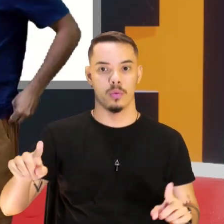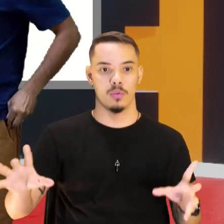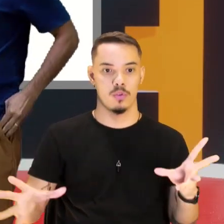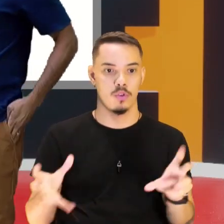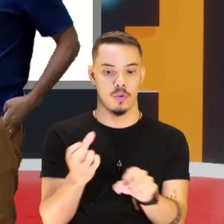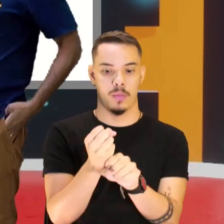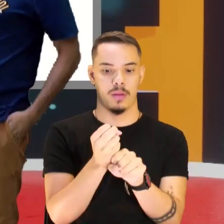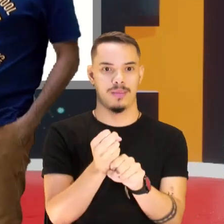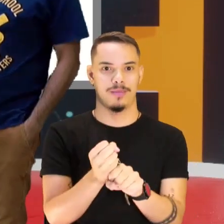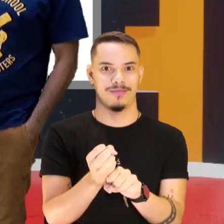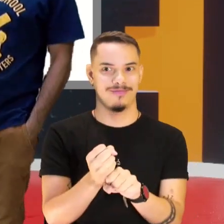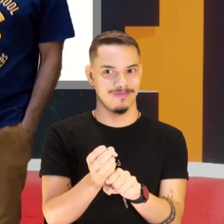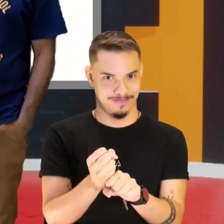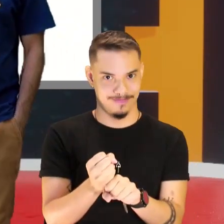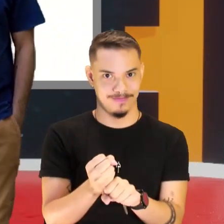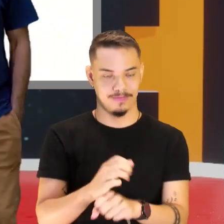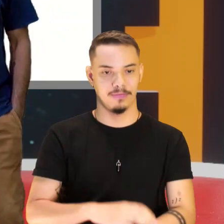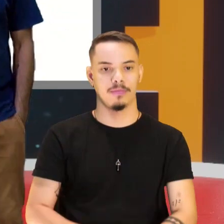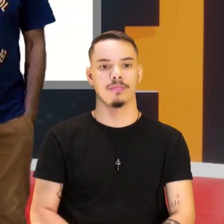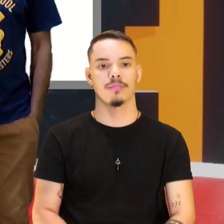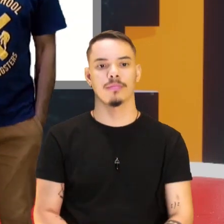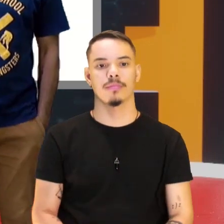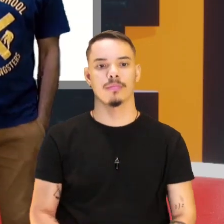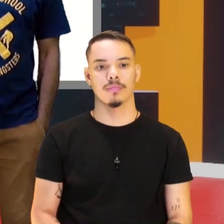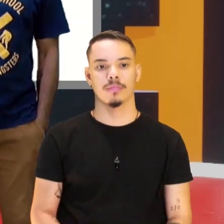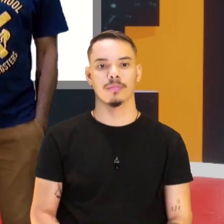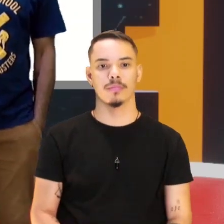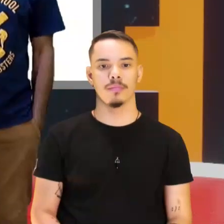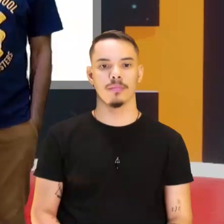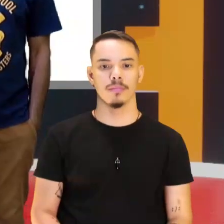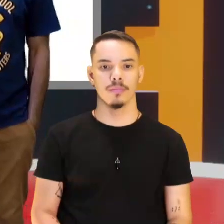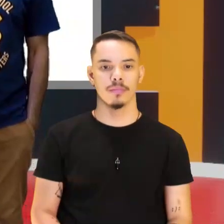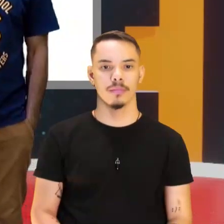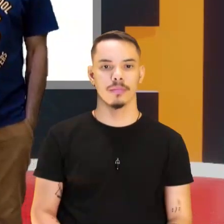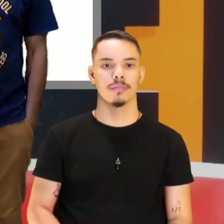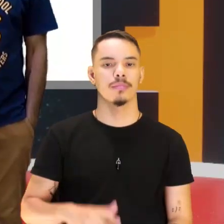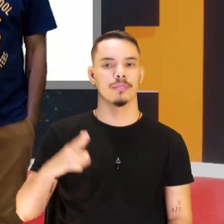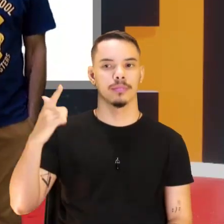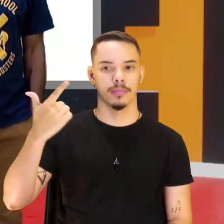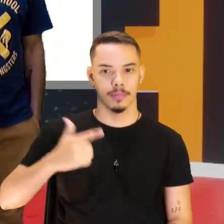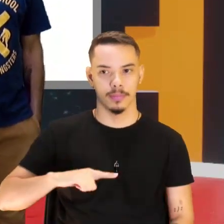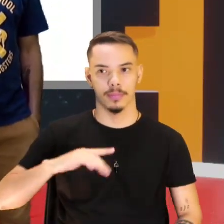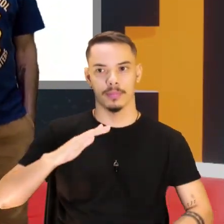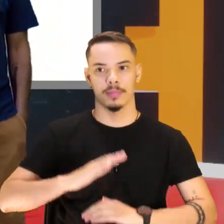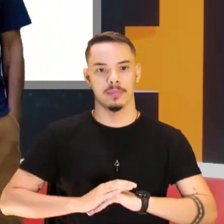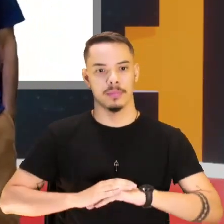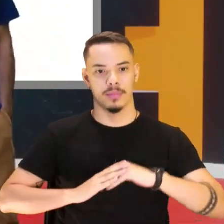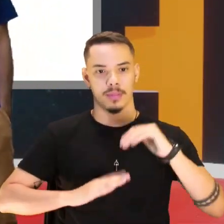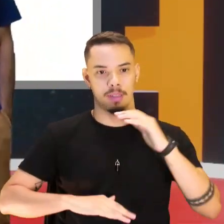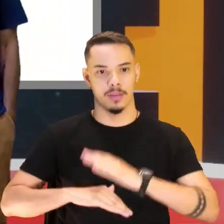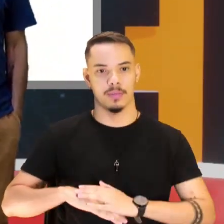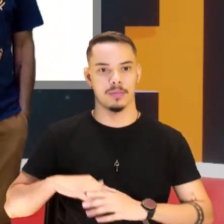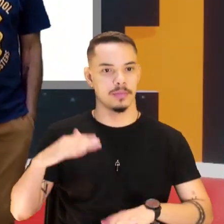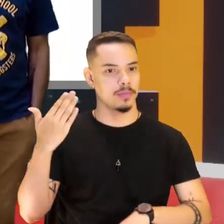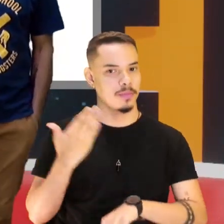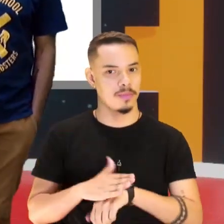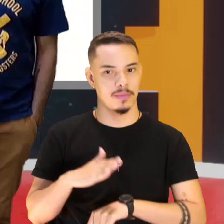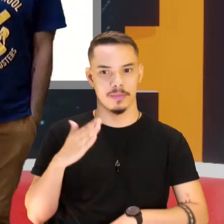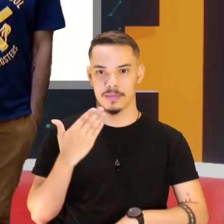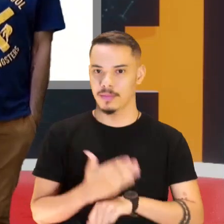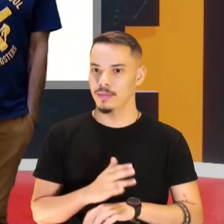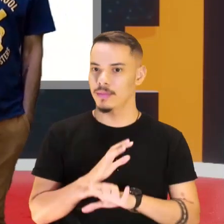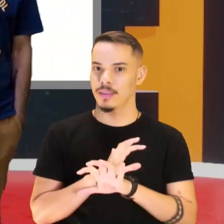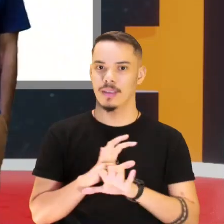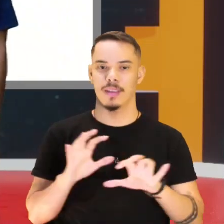A1. Legal, legal. Então vamos agora mais mão na massa. Aqui o negócio é assim,